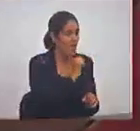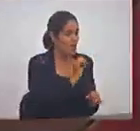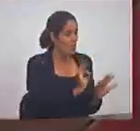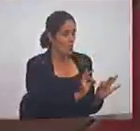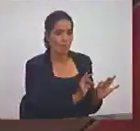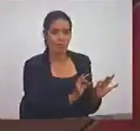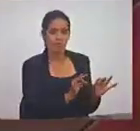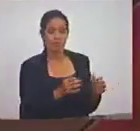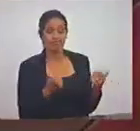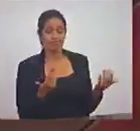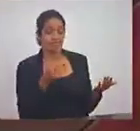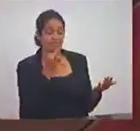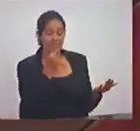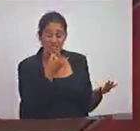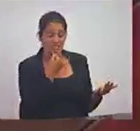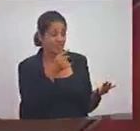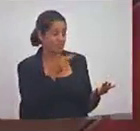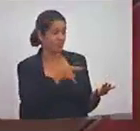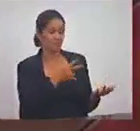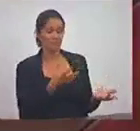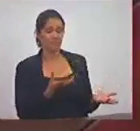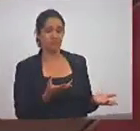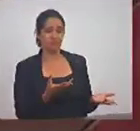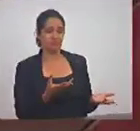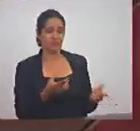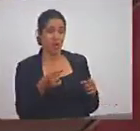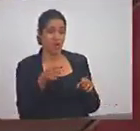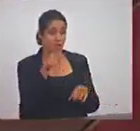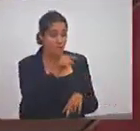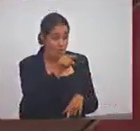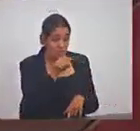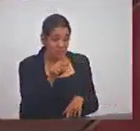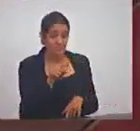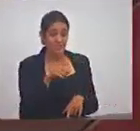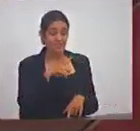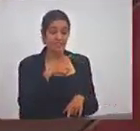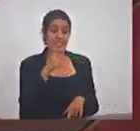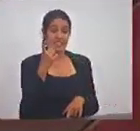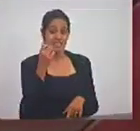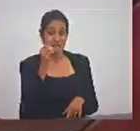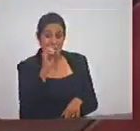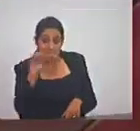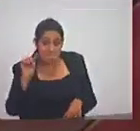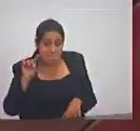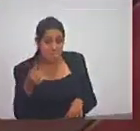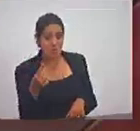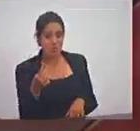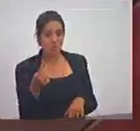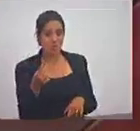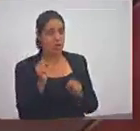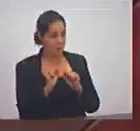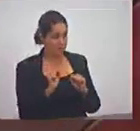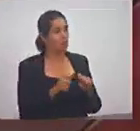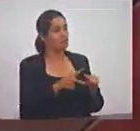da rua. É triste de ver. Você tem 100 mil reais que poderia ser investido em manutenção,